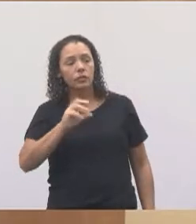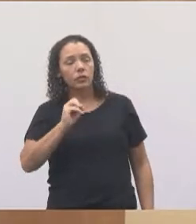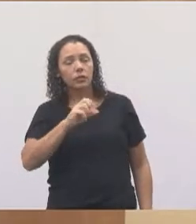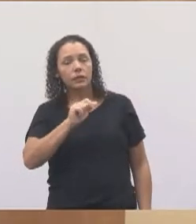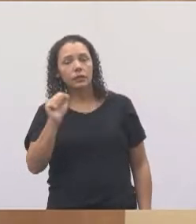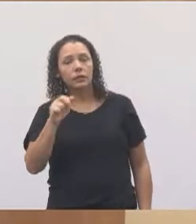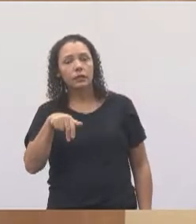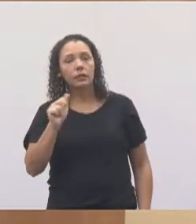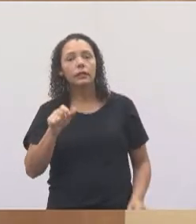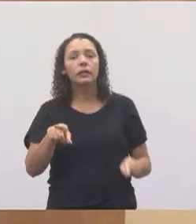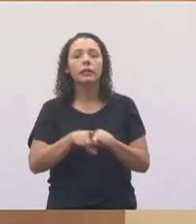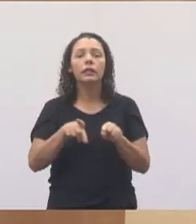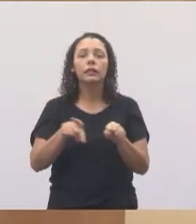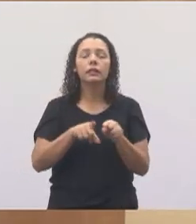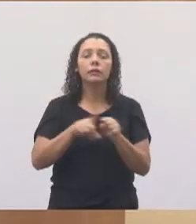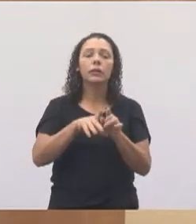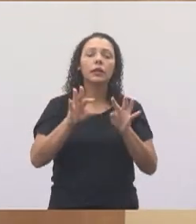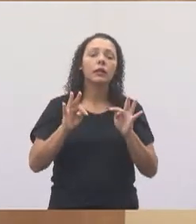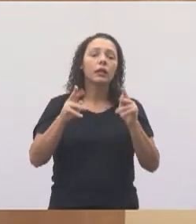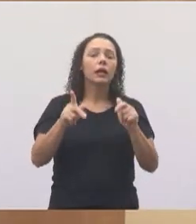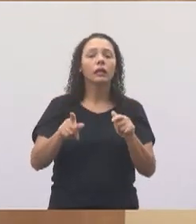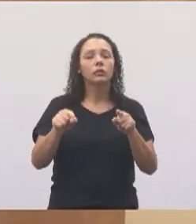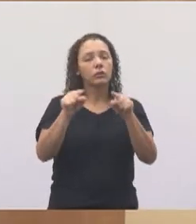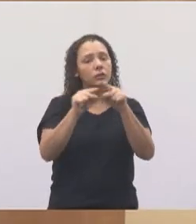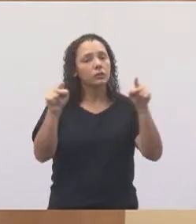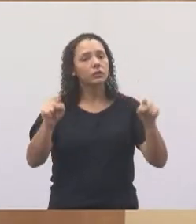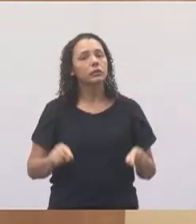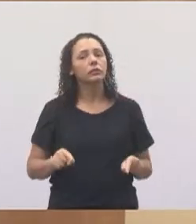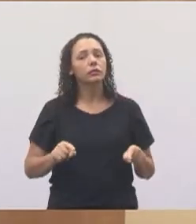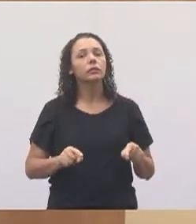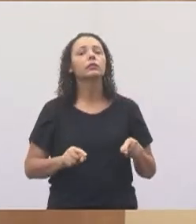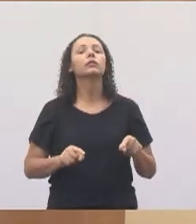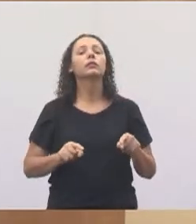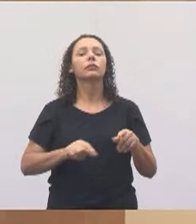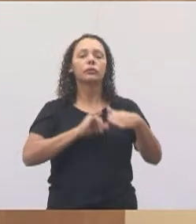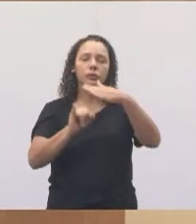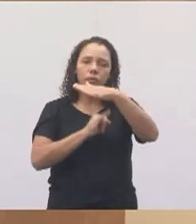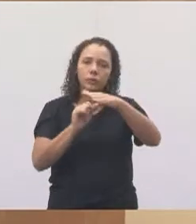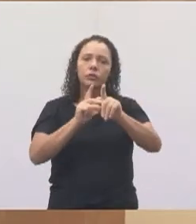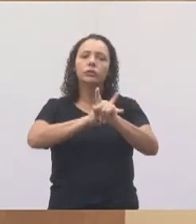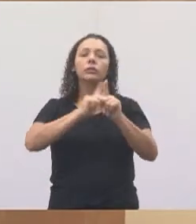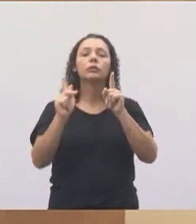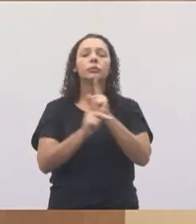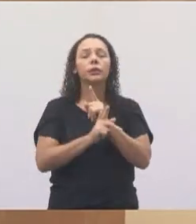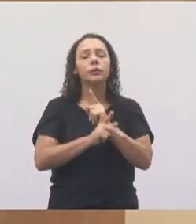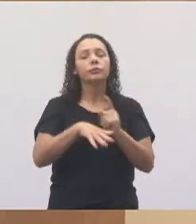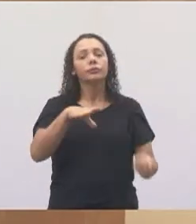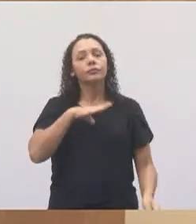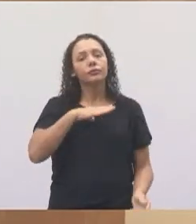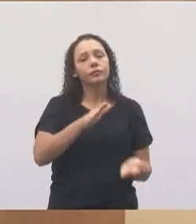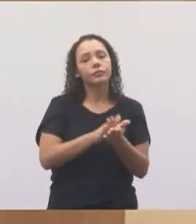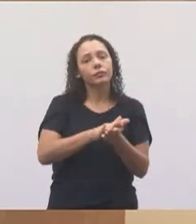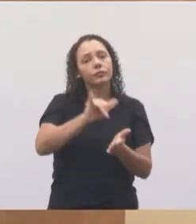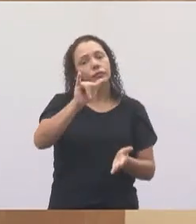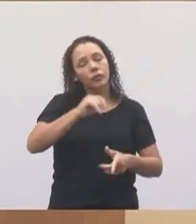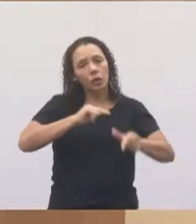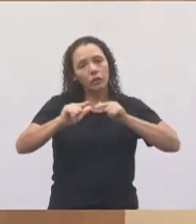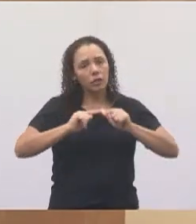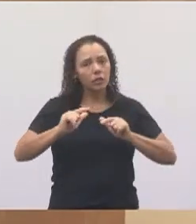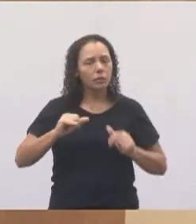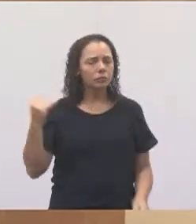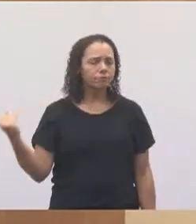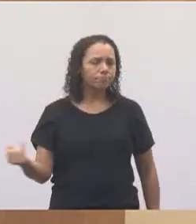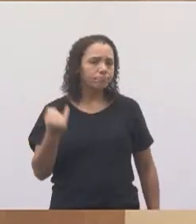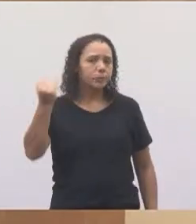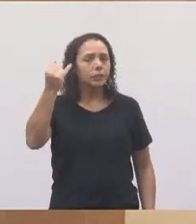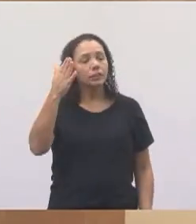em seu nome também a todos os servidores do IPMJ, né, que fazem um trabalho brilhante. Nós sabemos que a sua